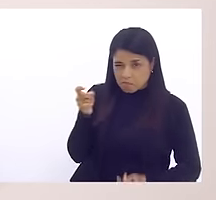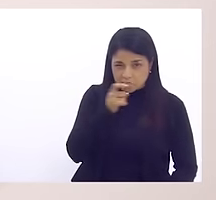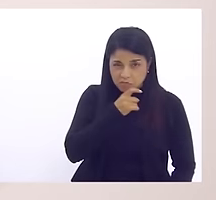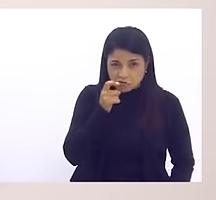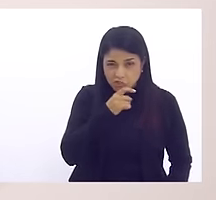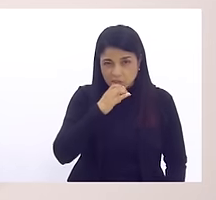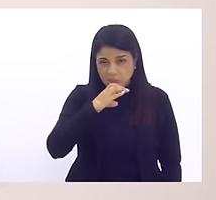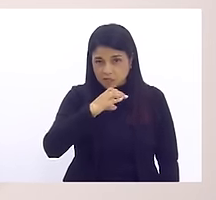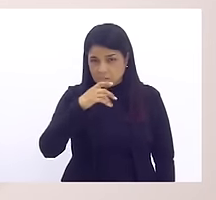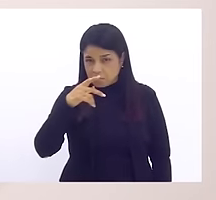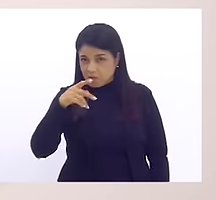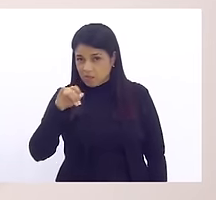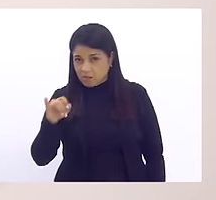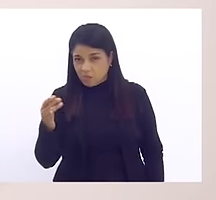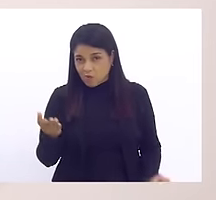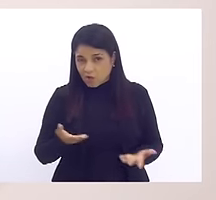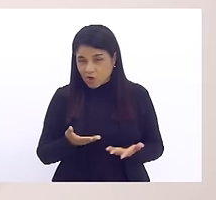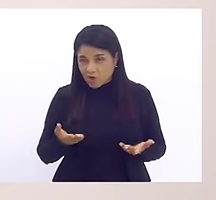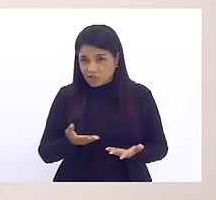nessa CPI